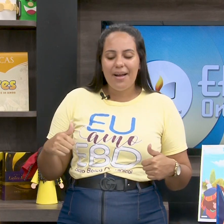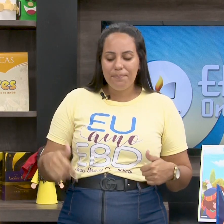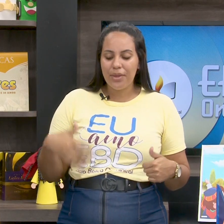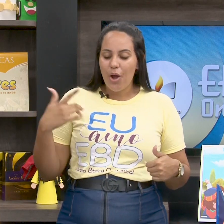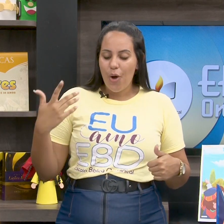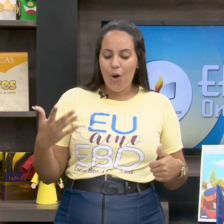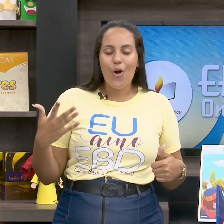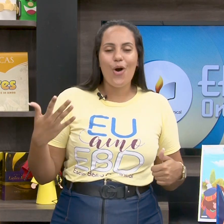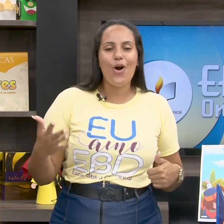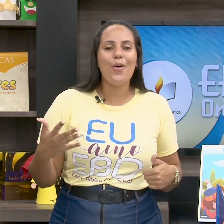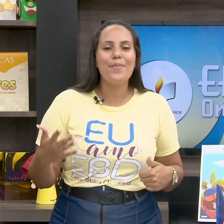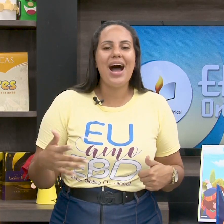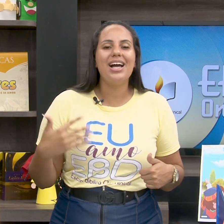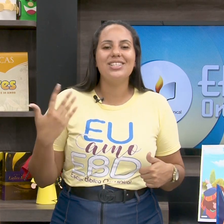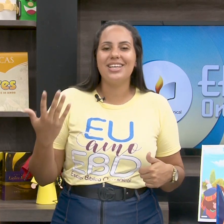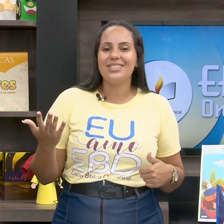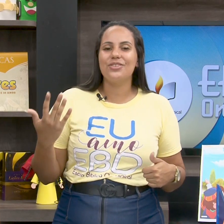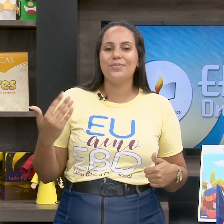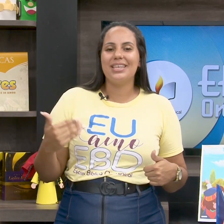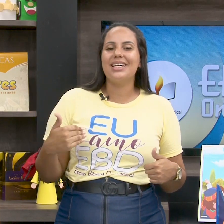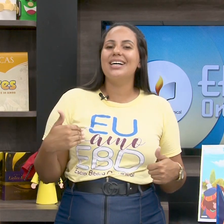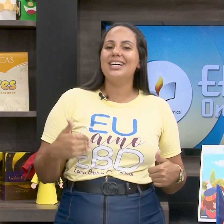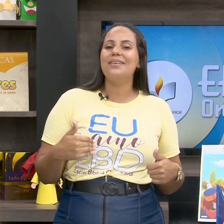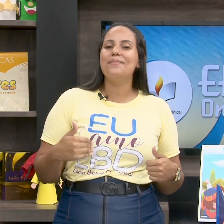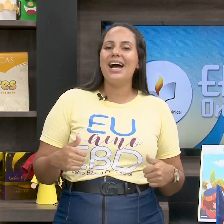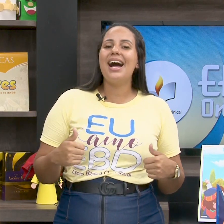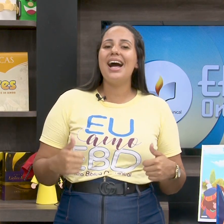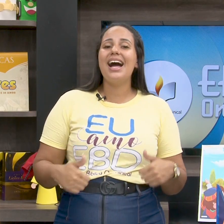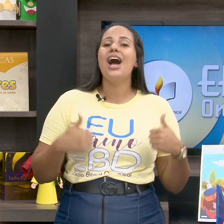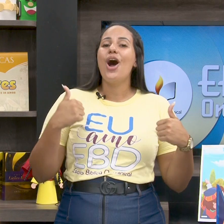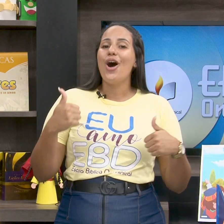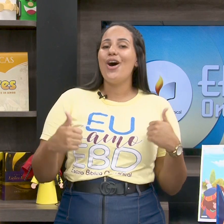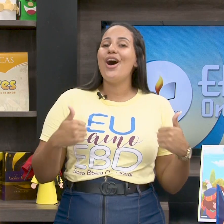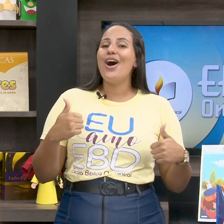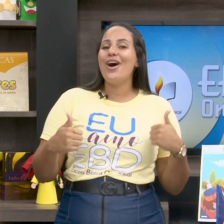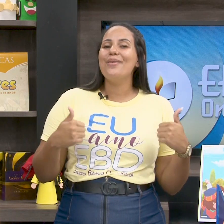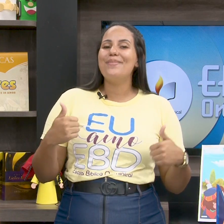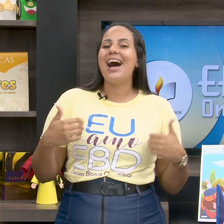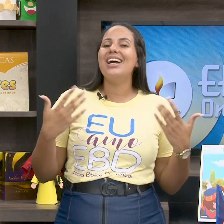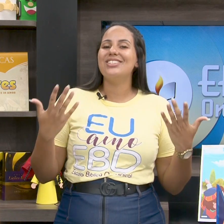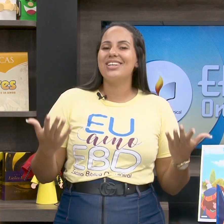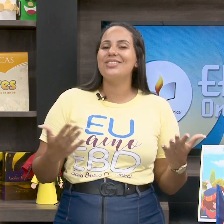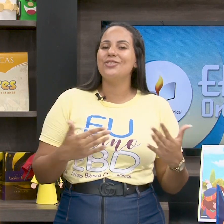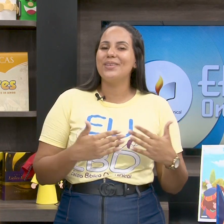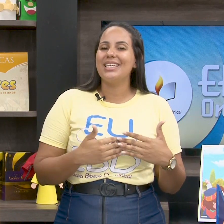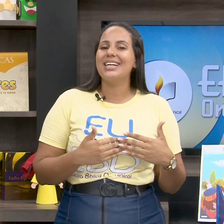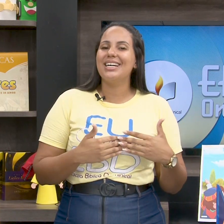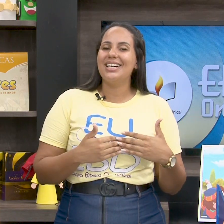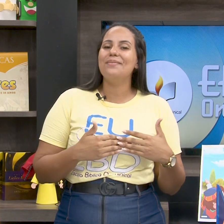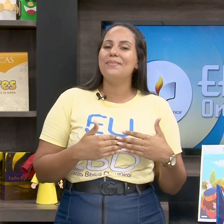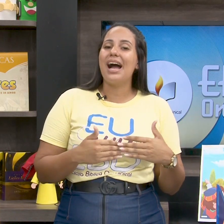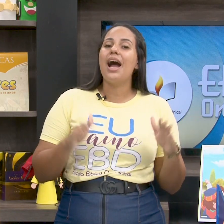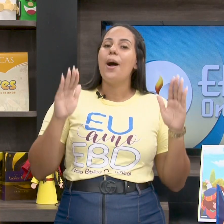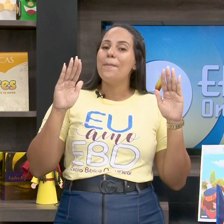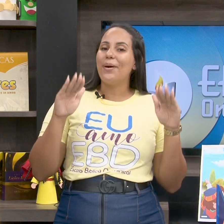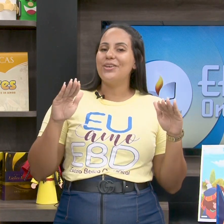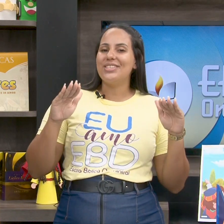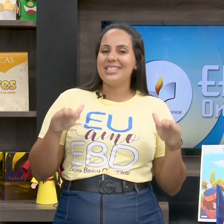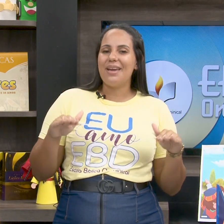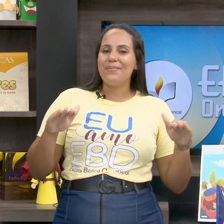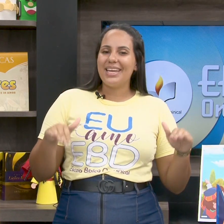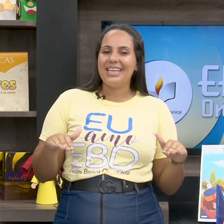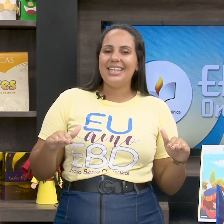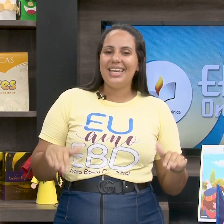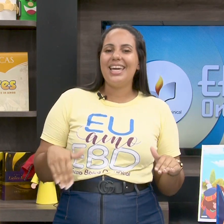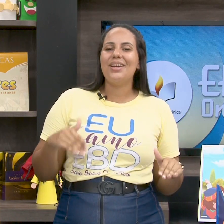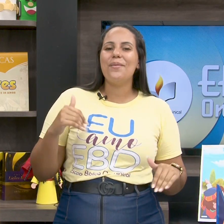ama, oba, Jesus me ama, oba, Jesus me ama. Pode